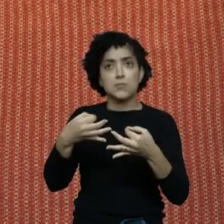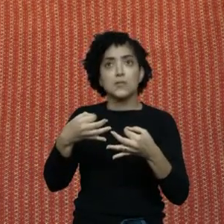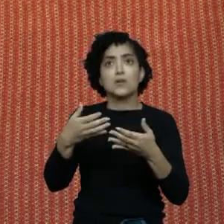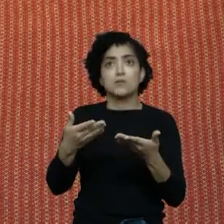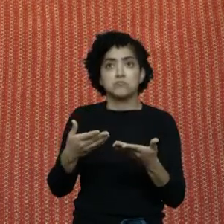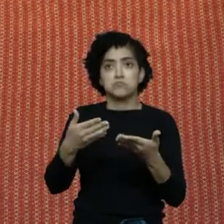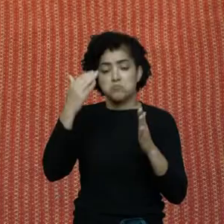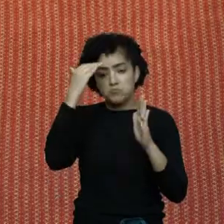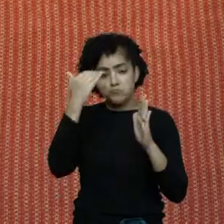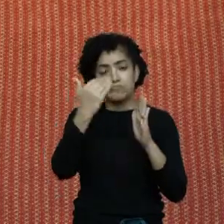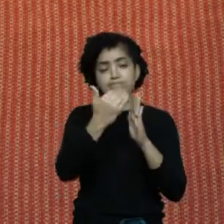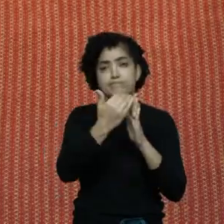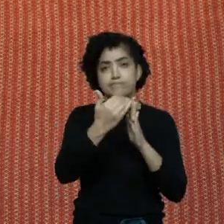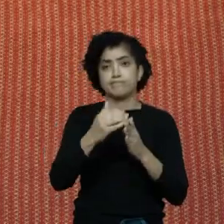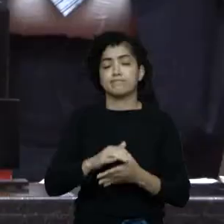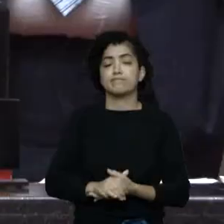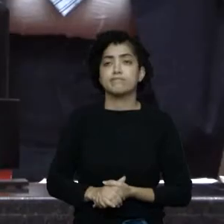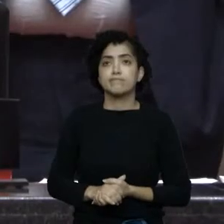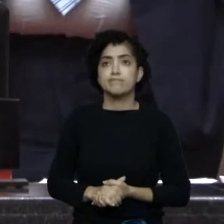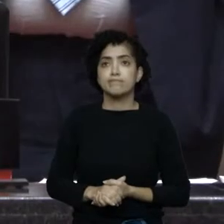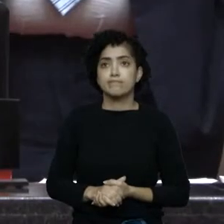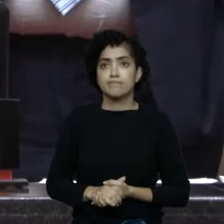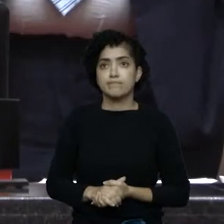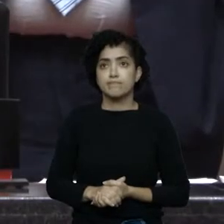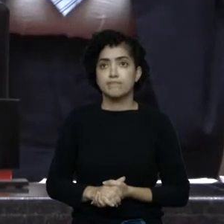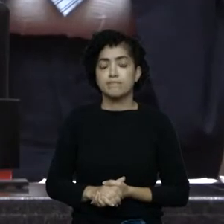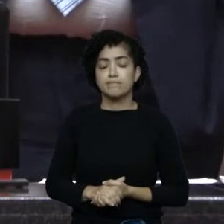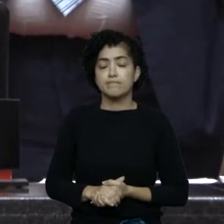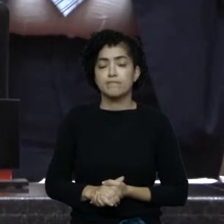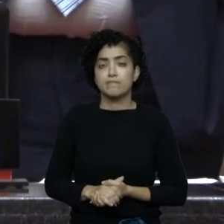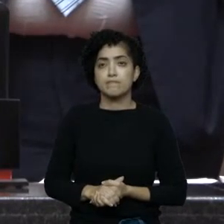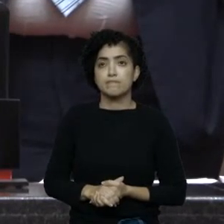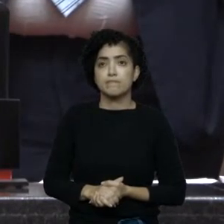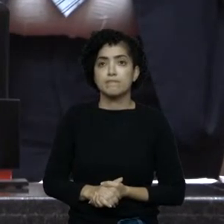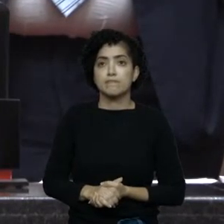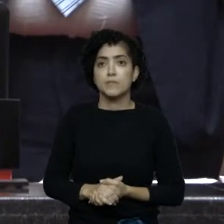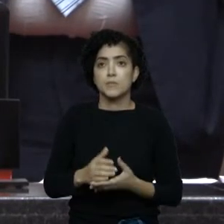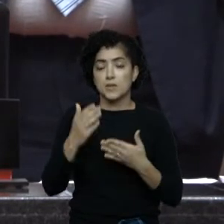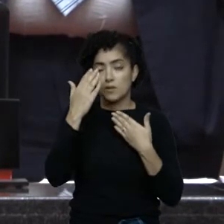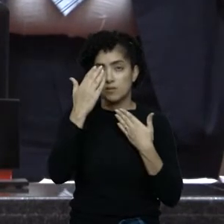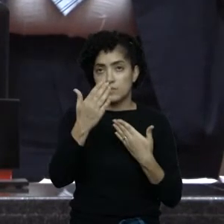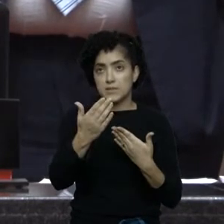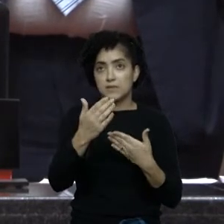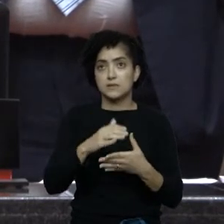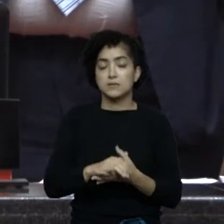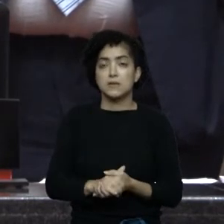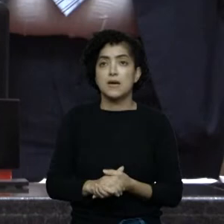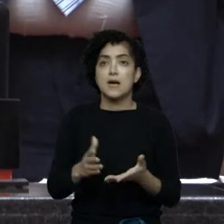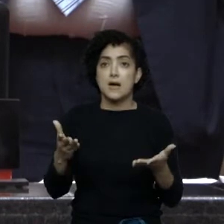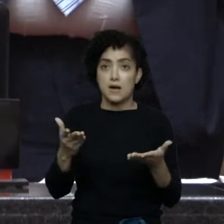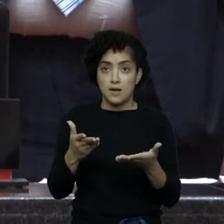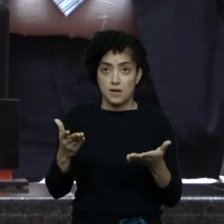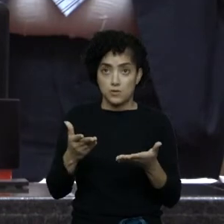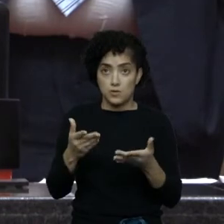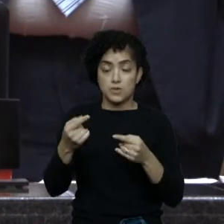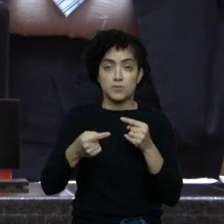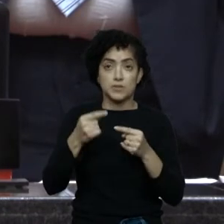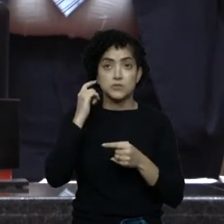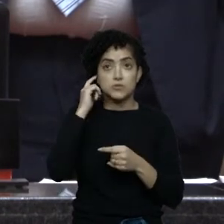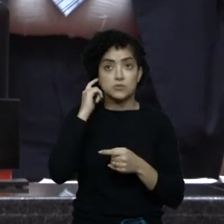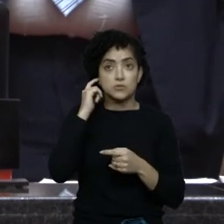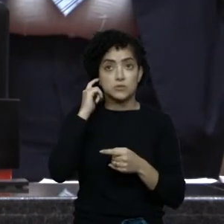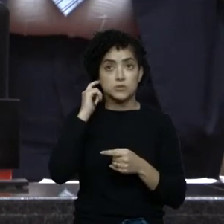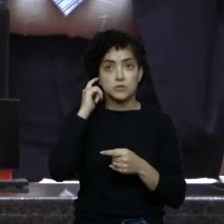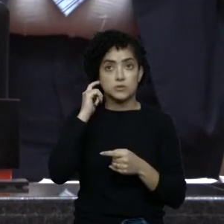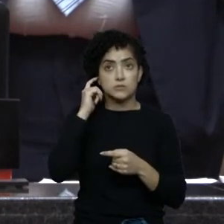custe o que custar obrigado e obrigado Deputado Sargento Lima ainda para discutir o